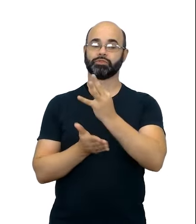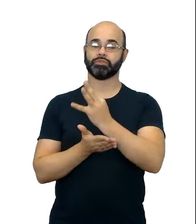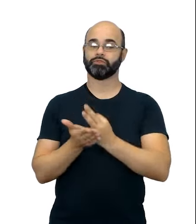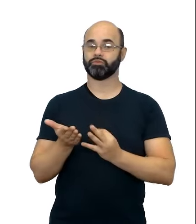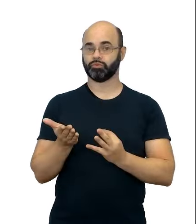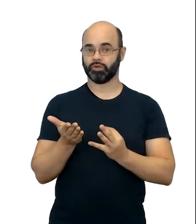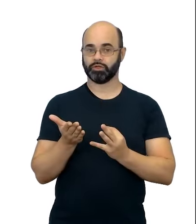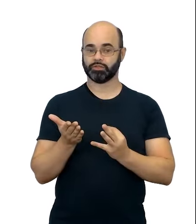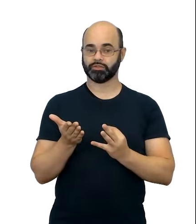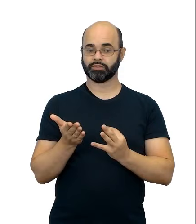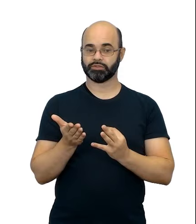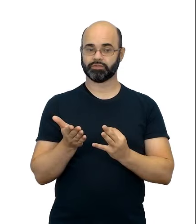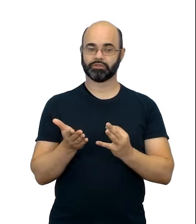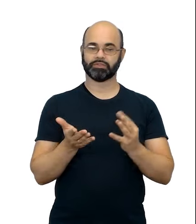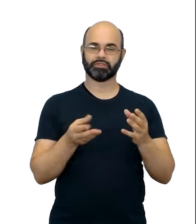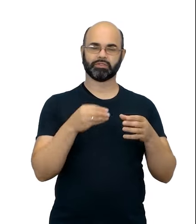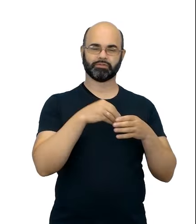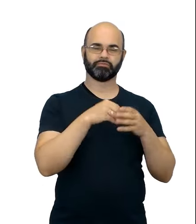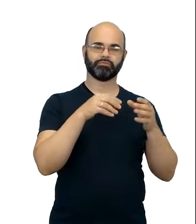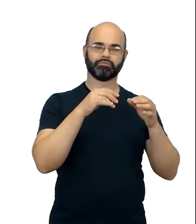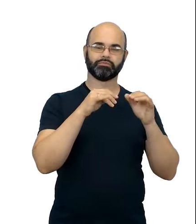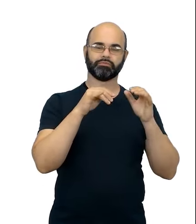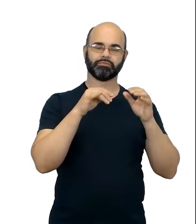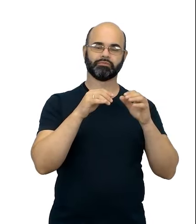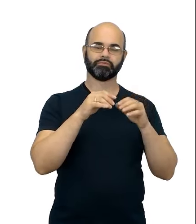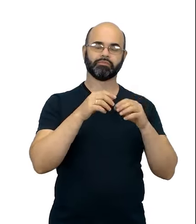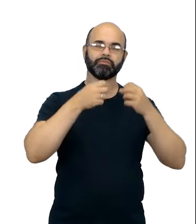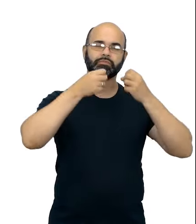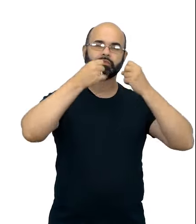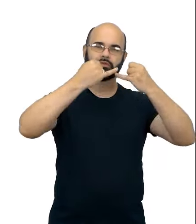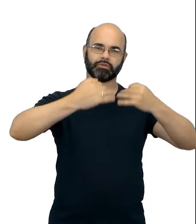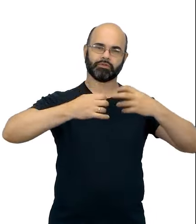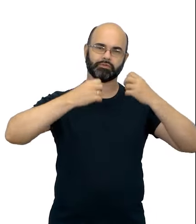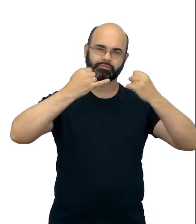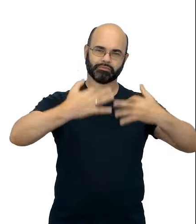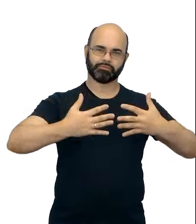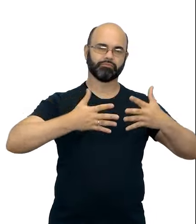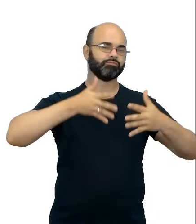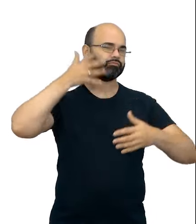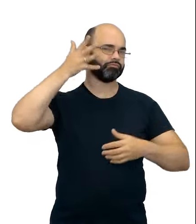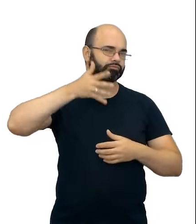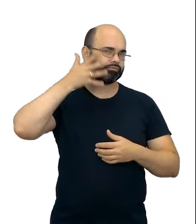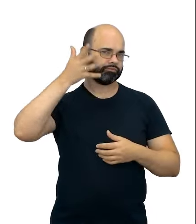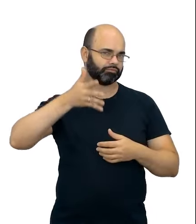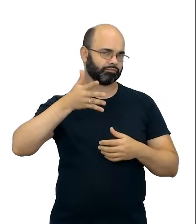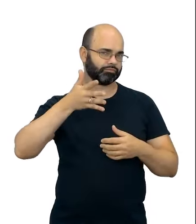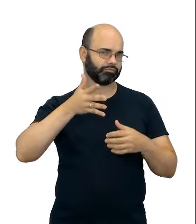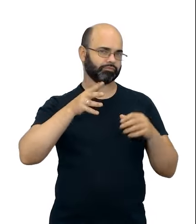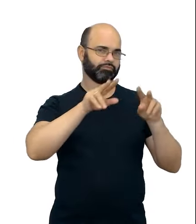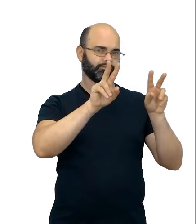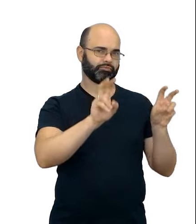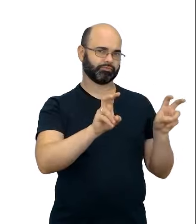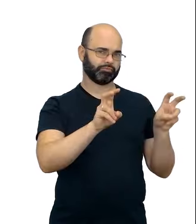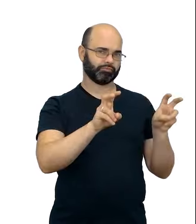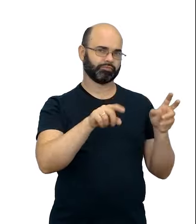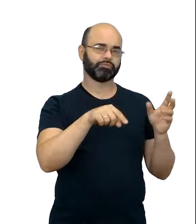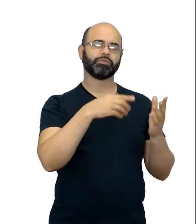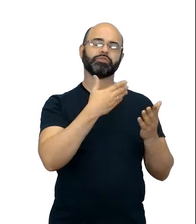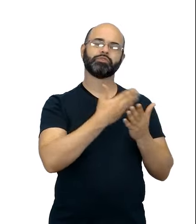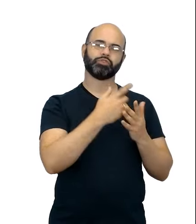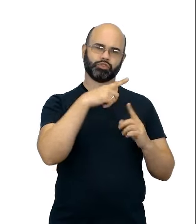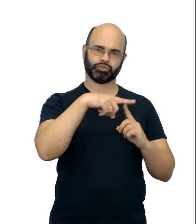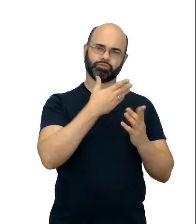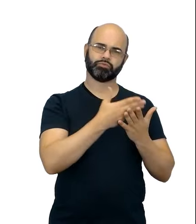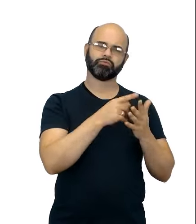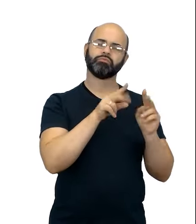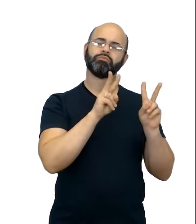enunciativo-discursiva. O que a gente precisa levar em consideração quando nós focamos nesse estudo?